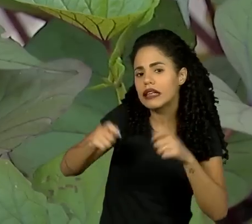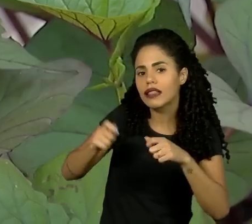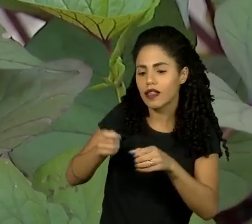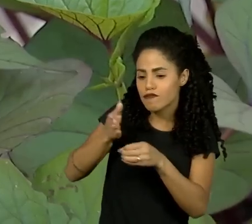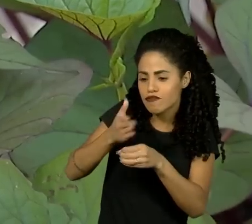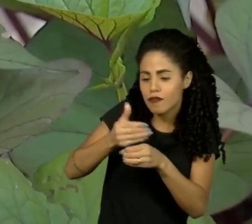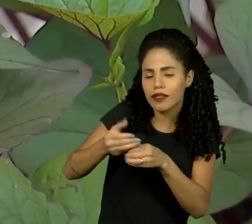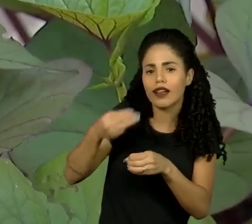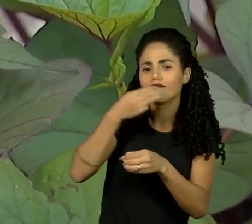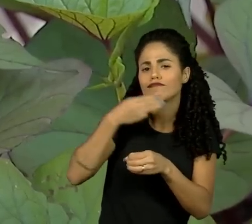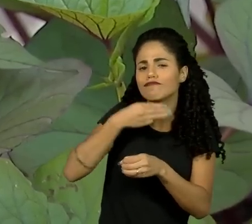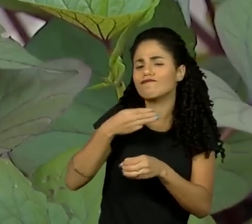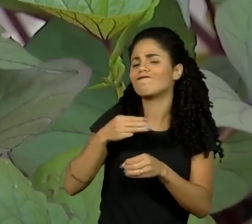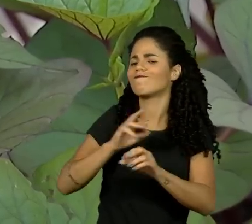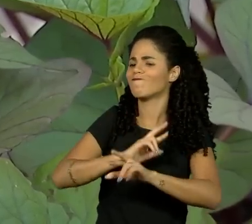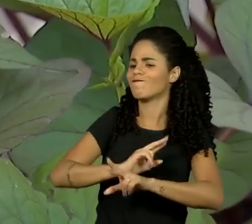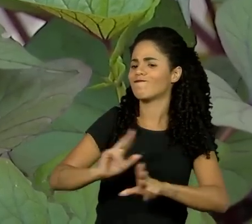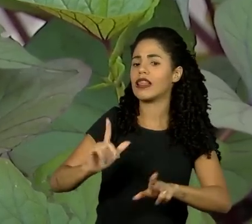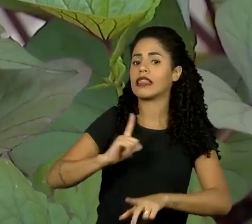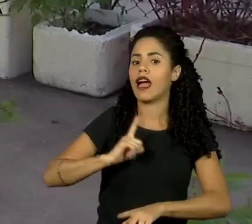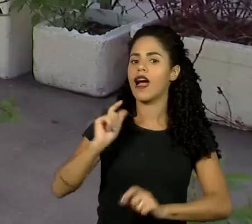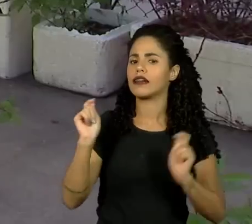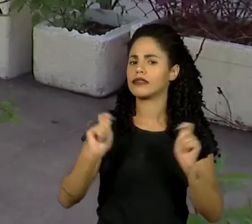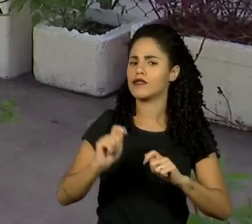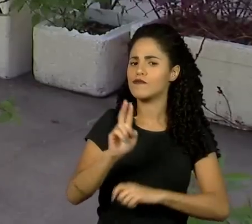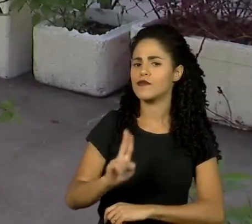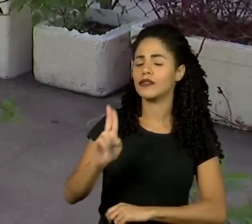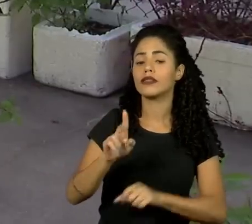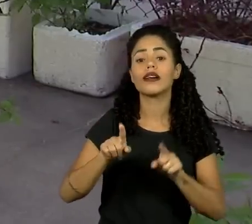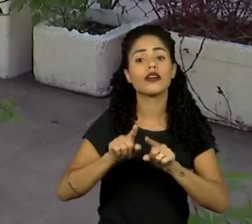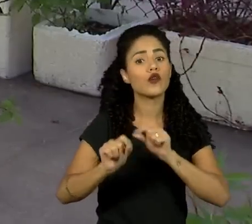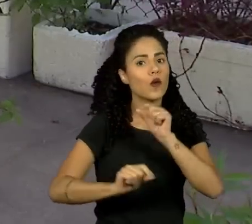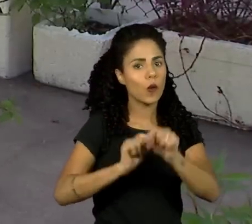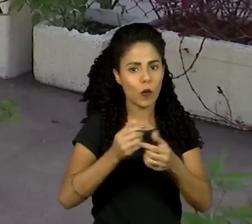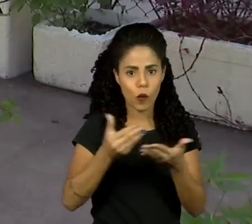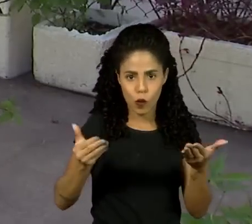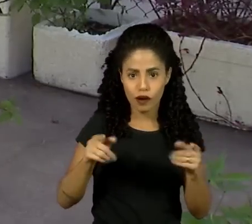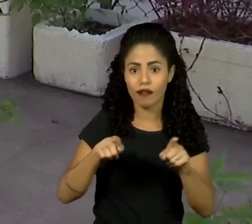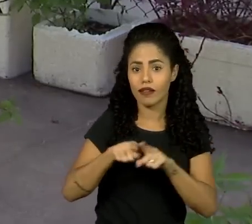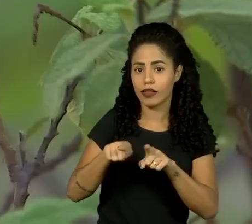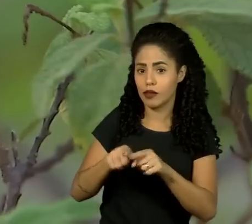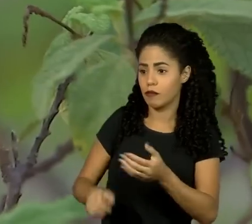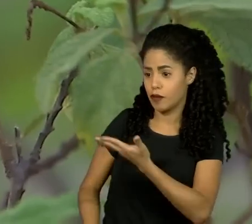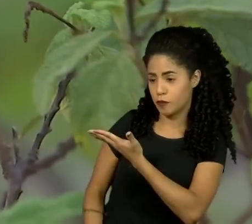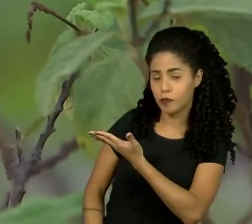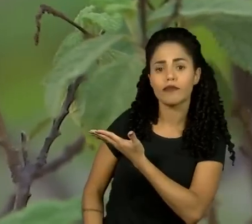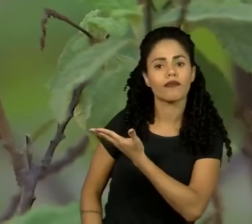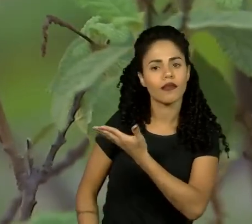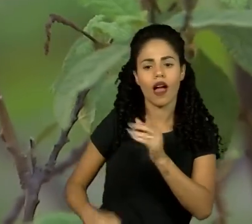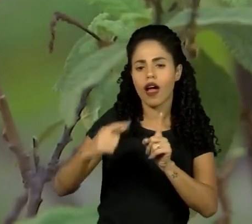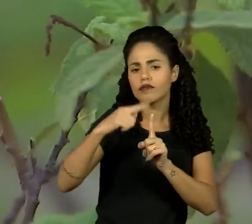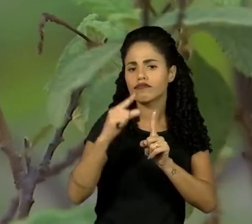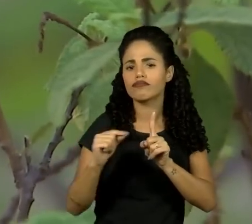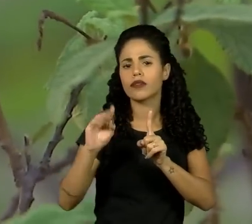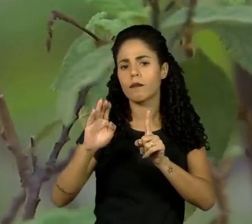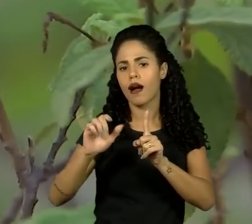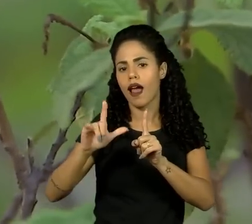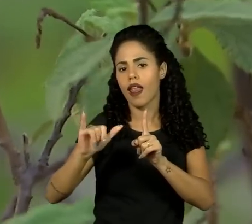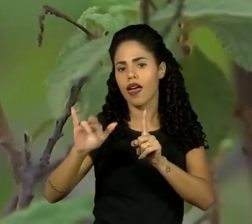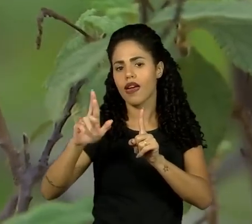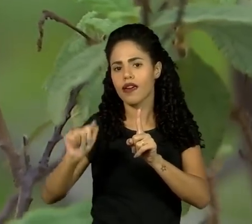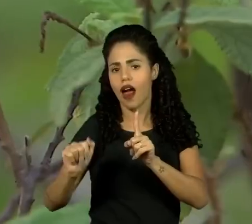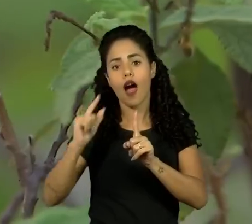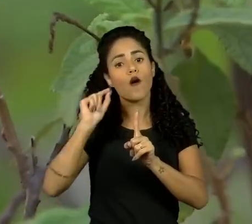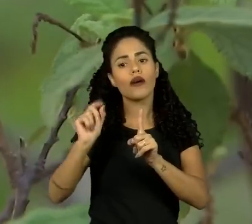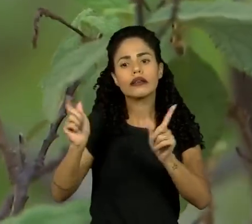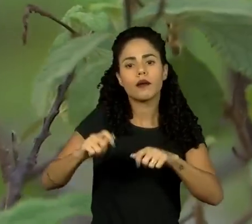de batata doce são versáteis na culinária. Já as da erva baleeira, matéria-prima para um remédio indicado para